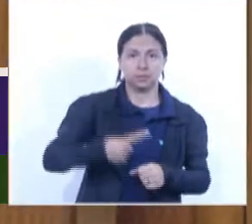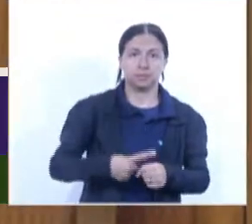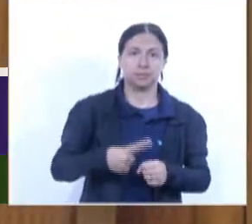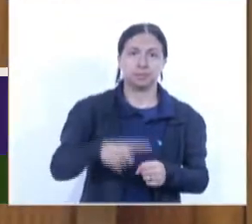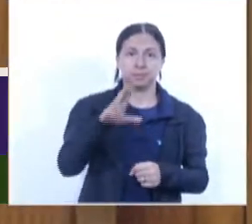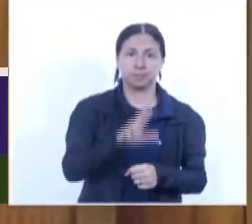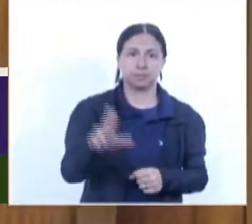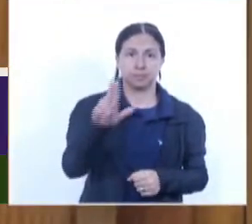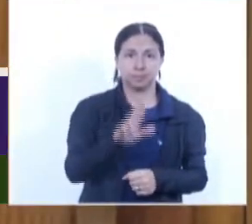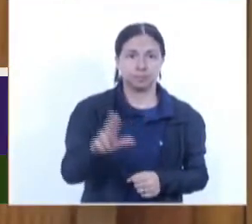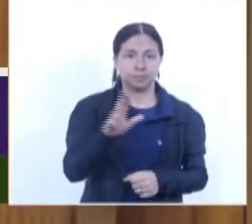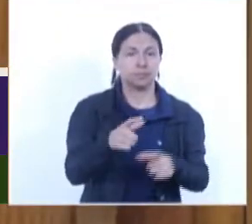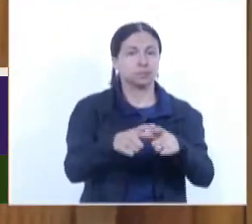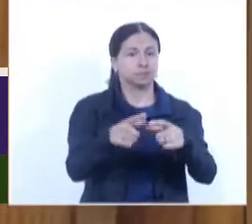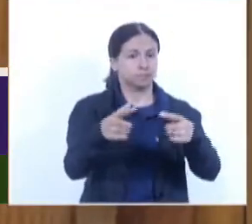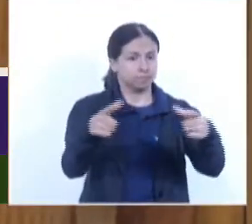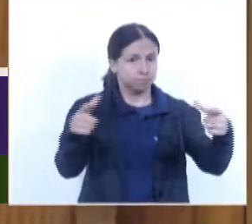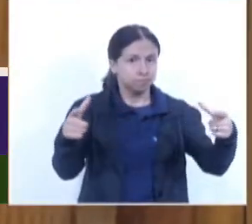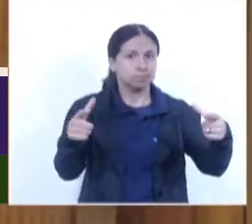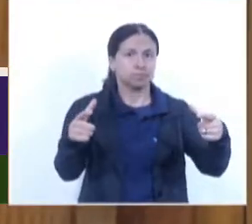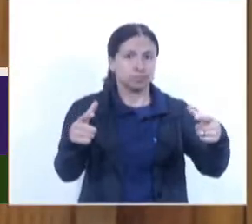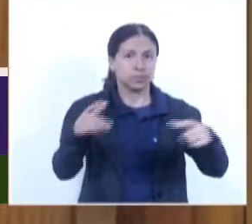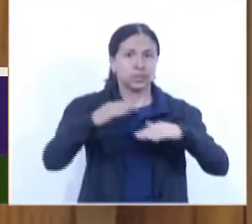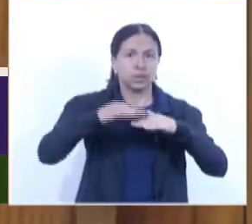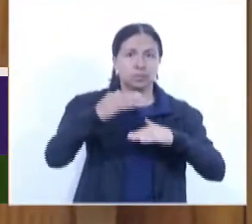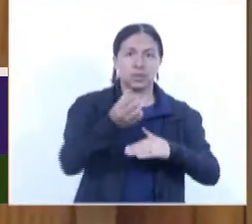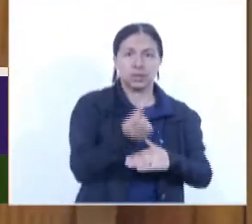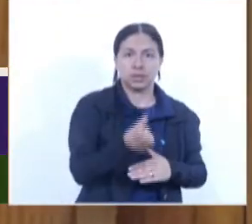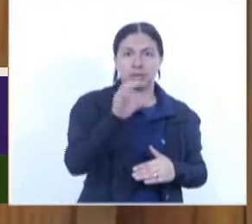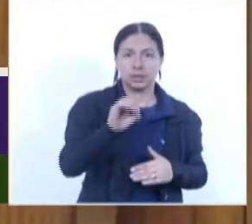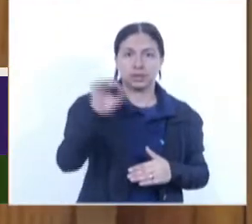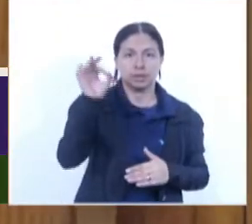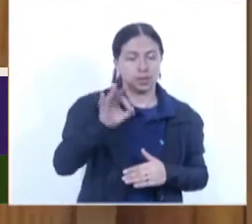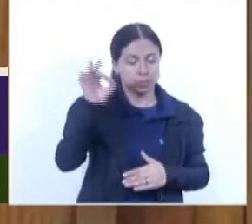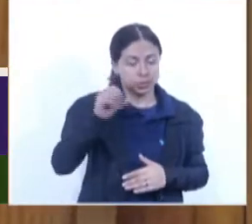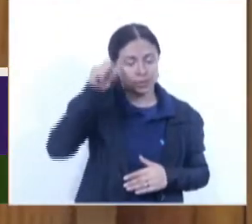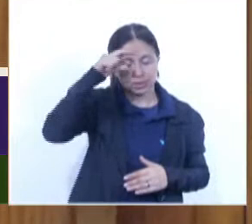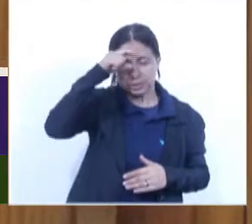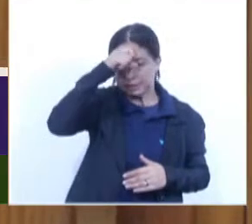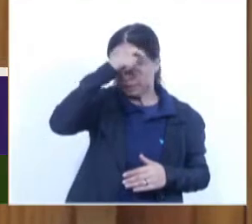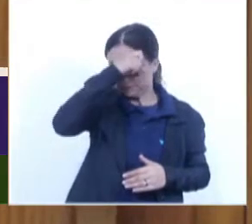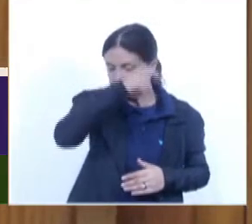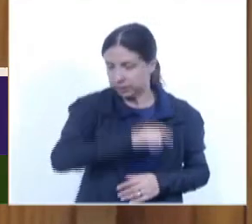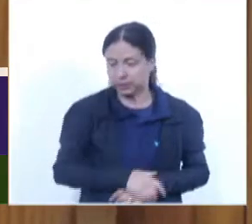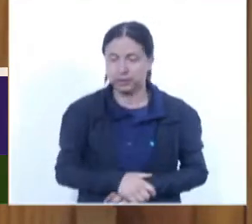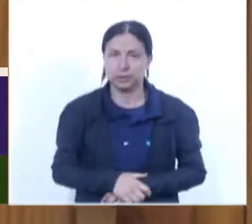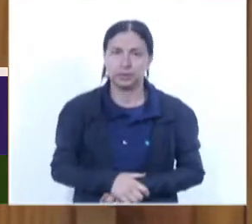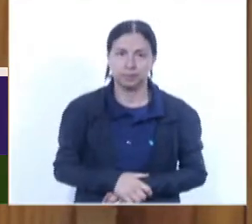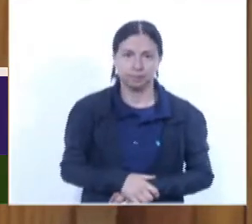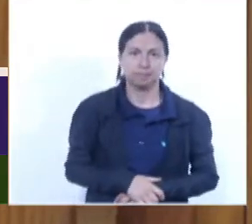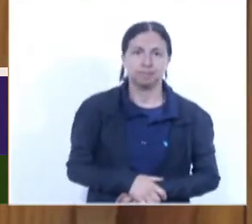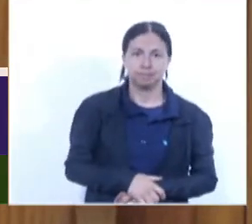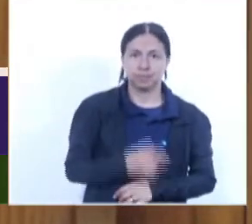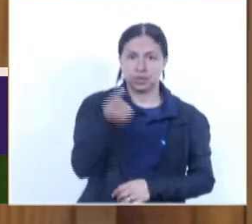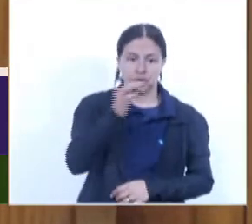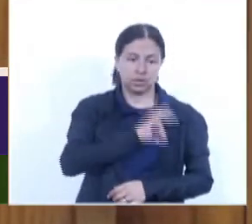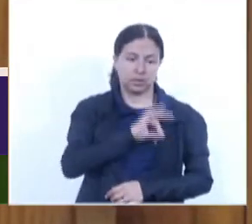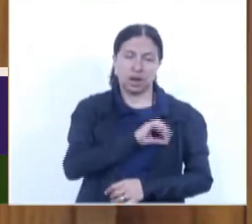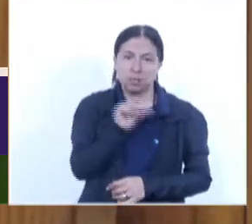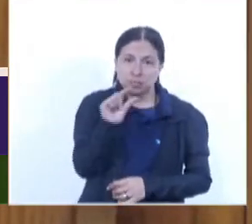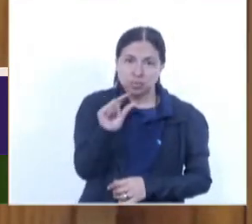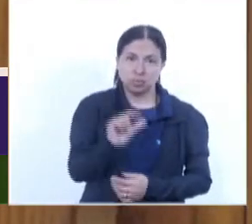São cerca de mais de 60% da nossa população Ganha pouco e grande parte